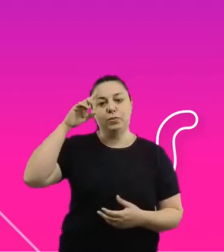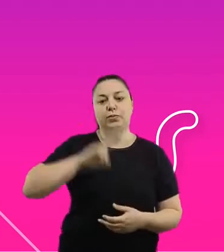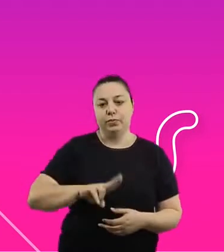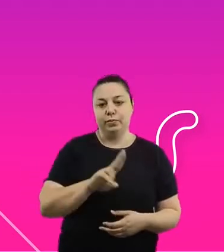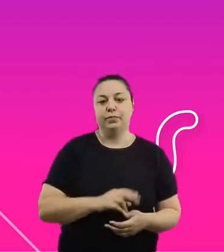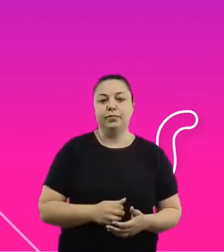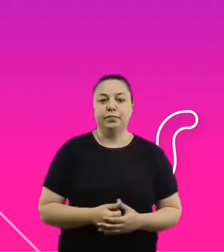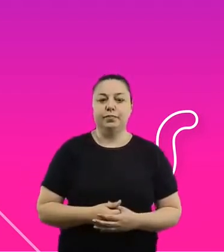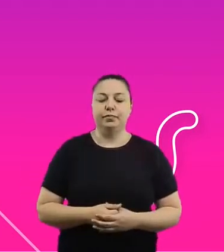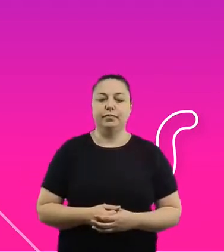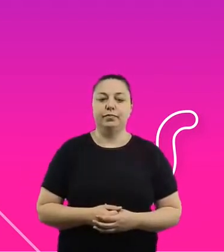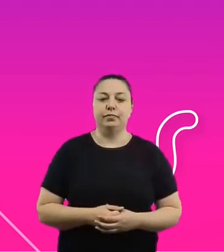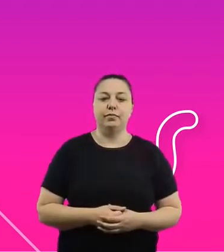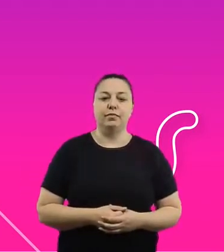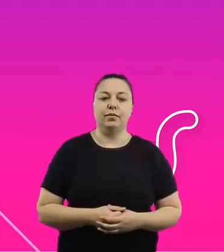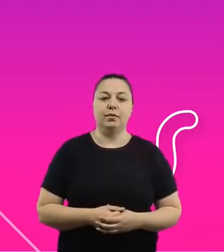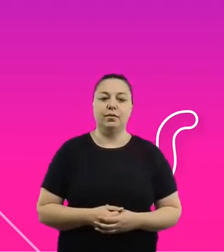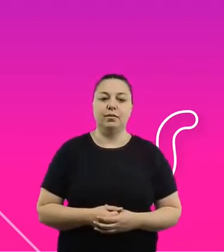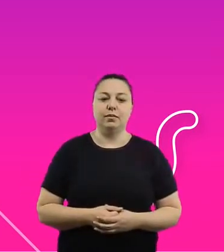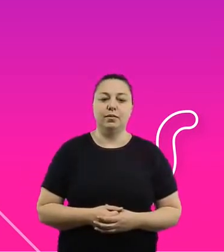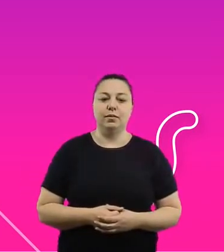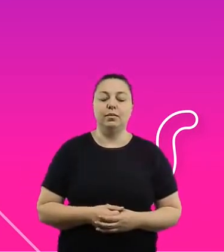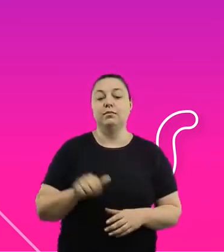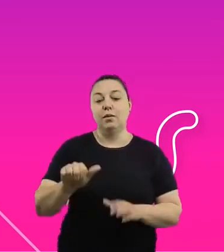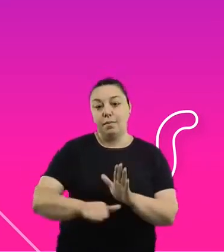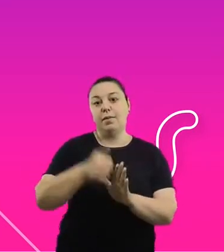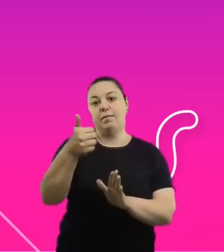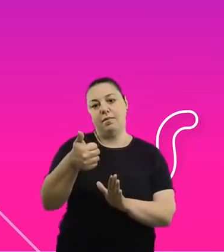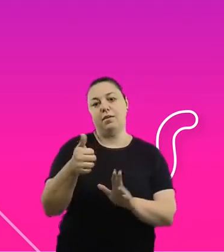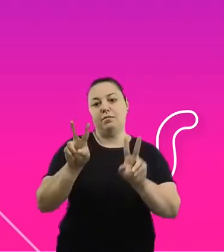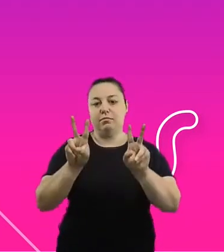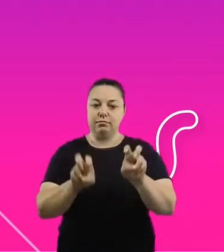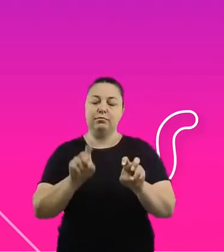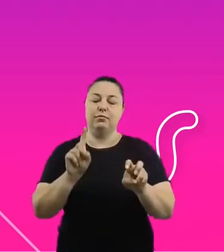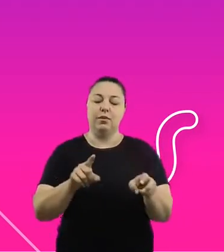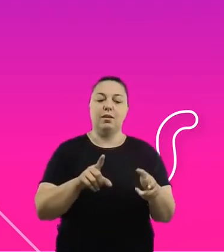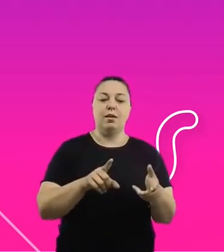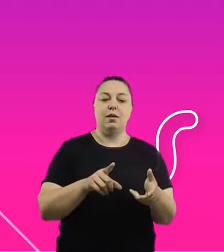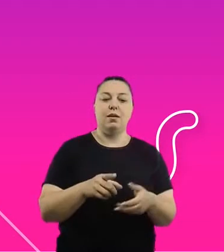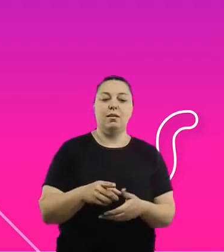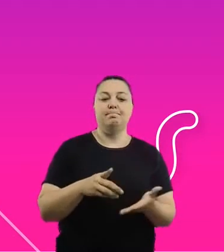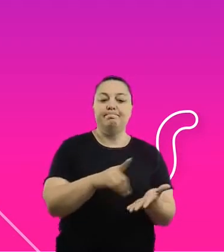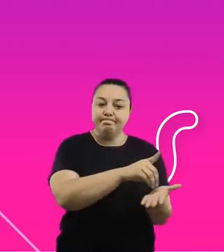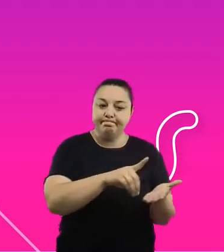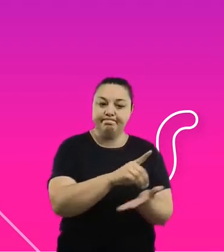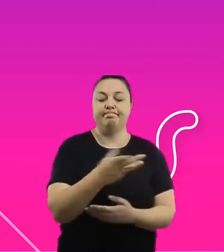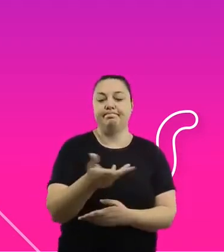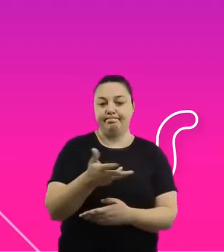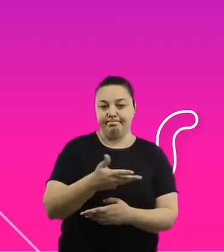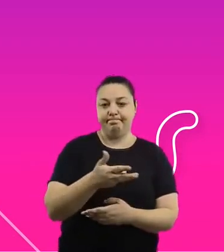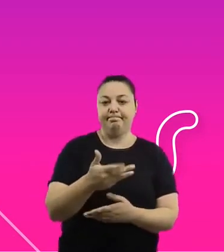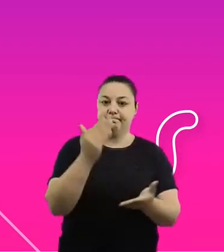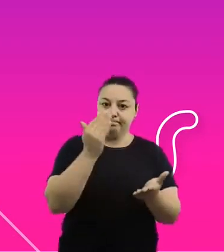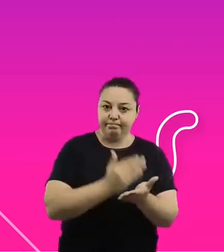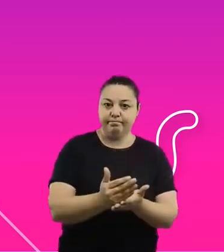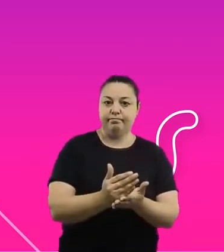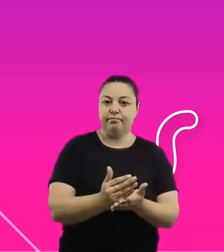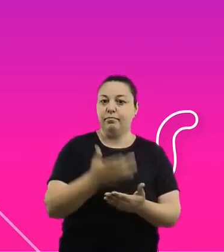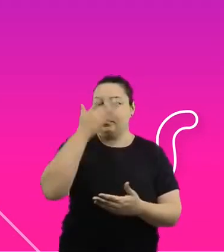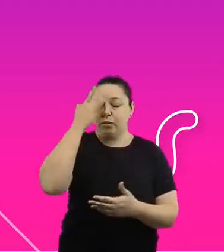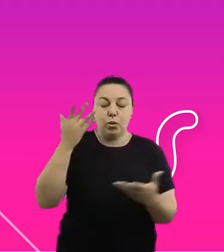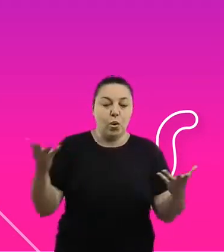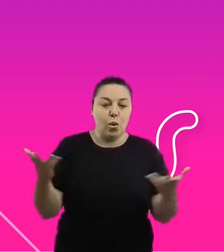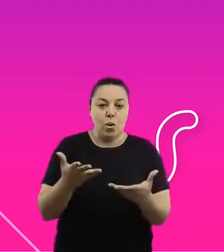enfim, acho que o primeiro ponto é a digitalização acelerada que está acontecendo, né? Então, a gente nunca comprou tanto na internet, né? A gente